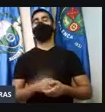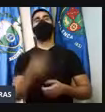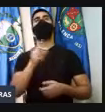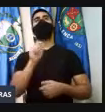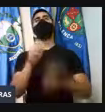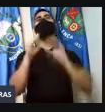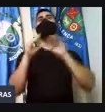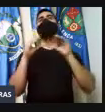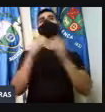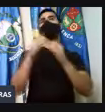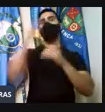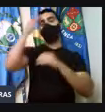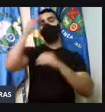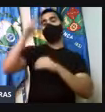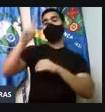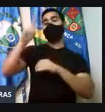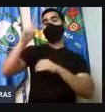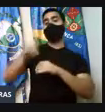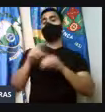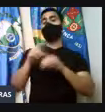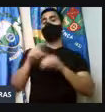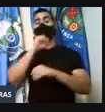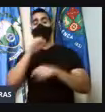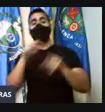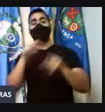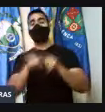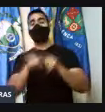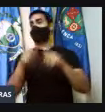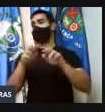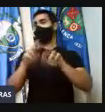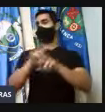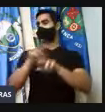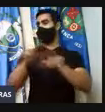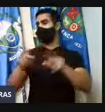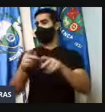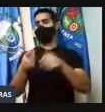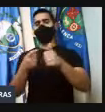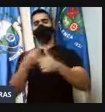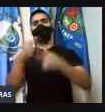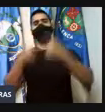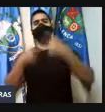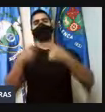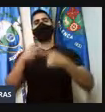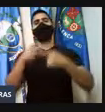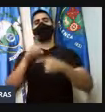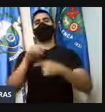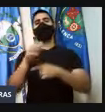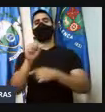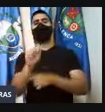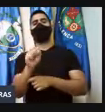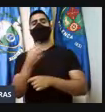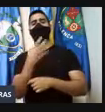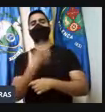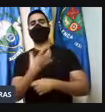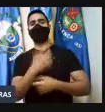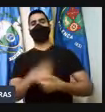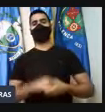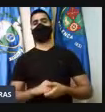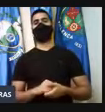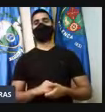Conselho Municipal de Direitos das Pessoas Idosas e da outra providência. Primeira discussão para o dia